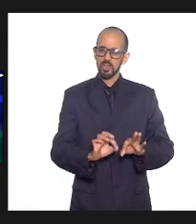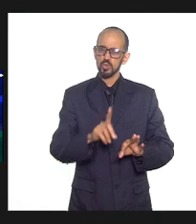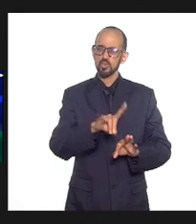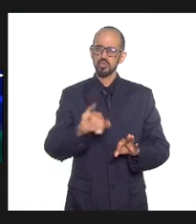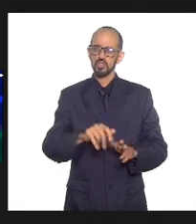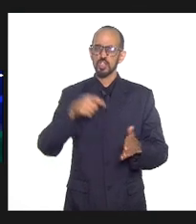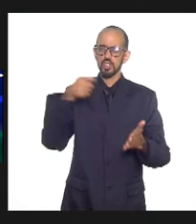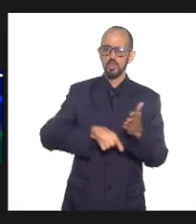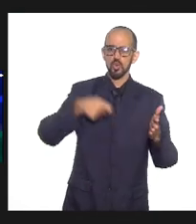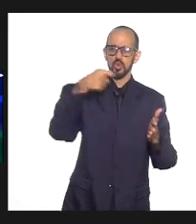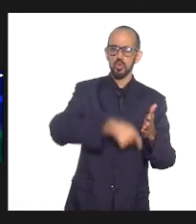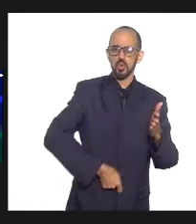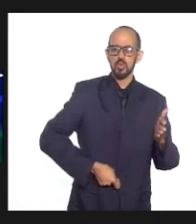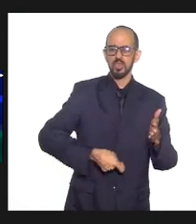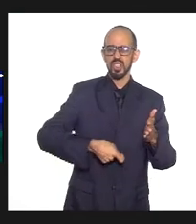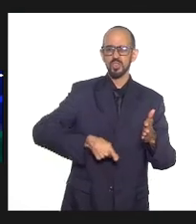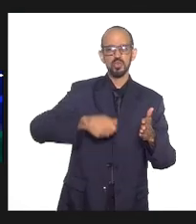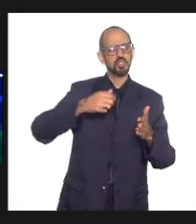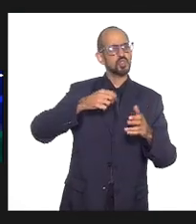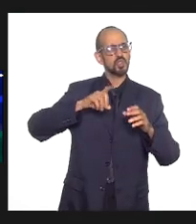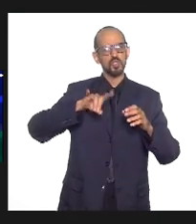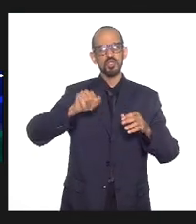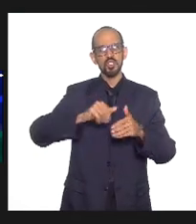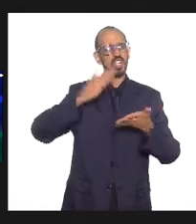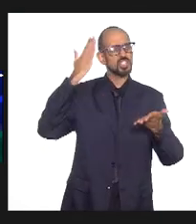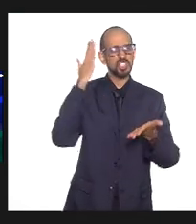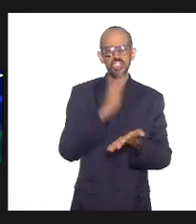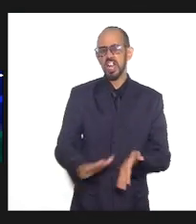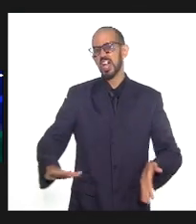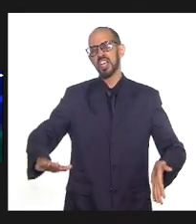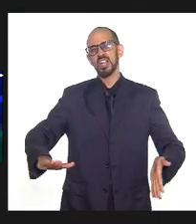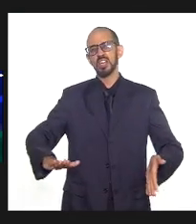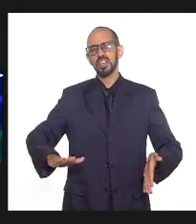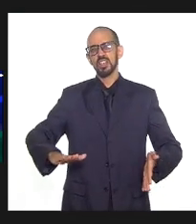luta, um dia de basta, um dia de